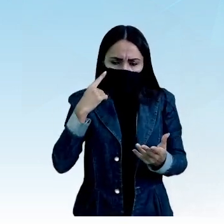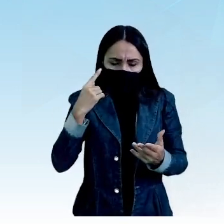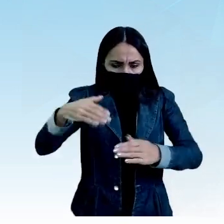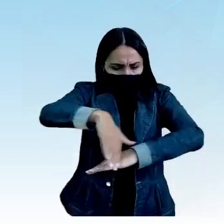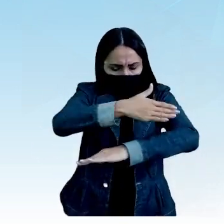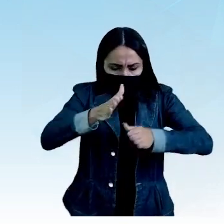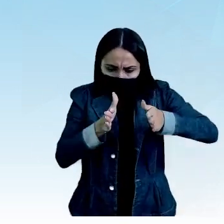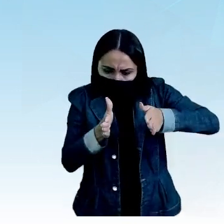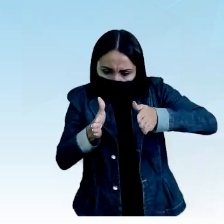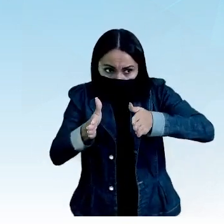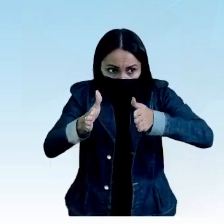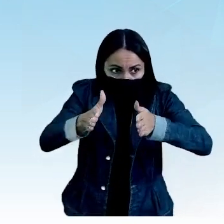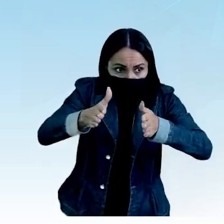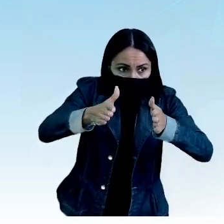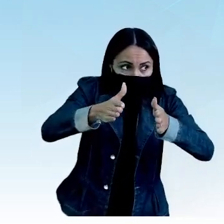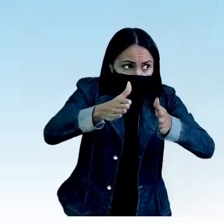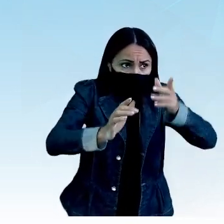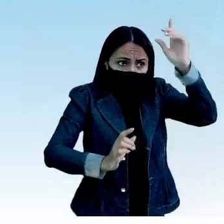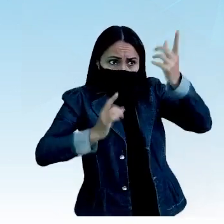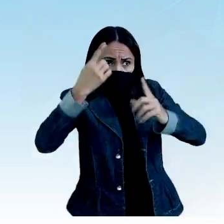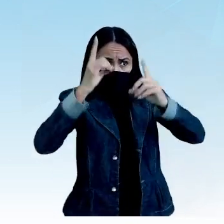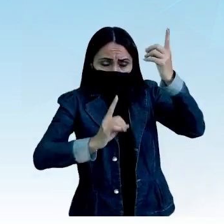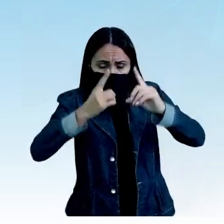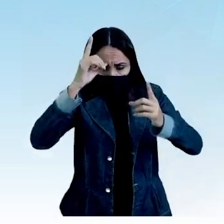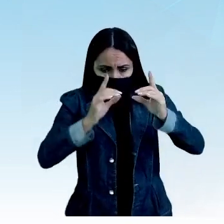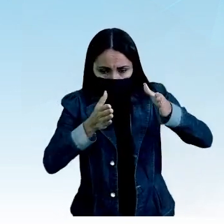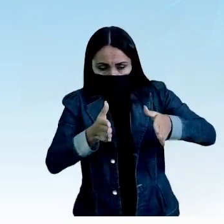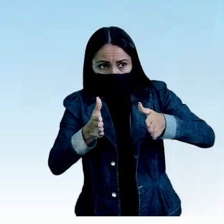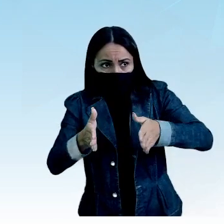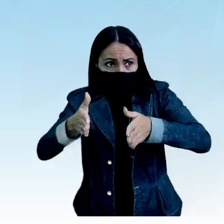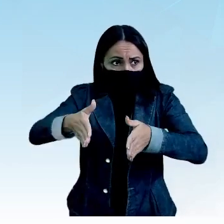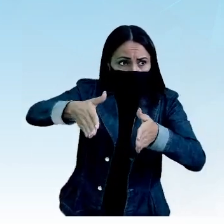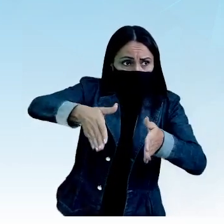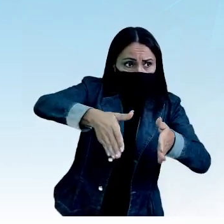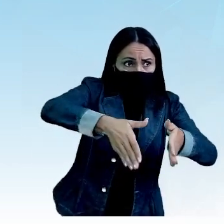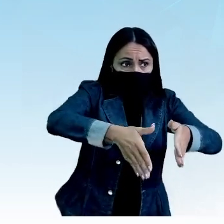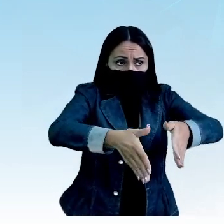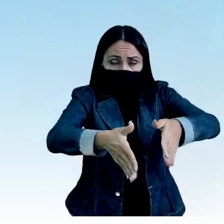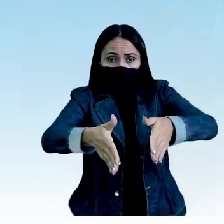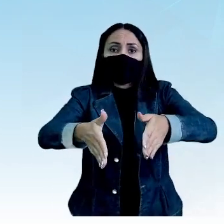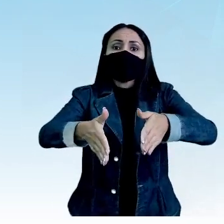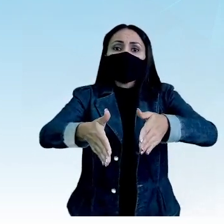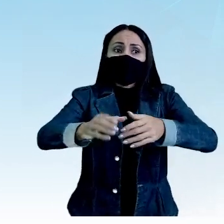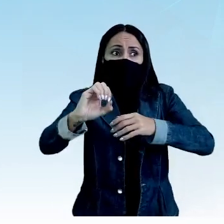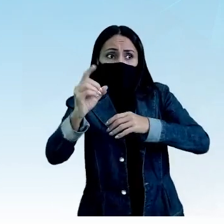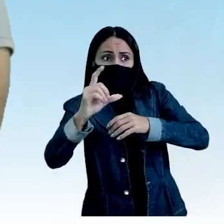mas cabe todo mundo. Todo ano aumenta a quantidade de gente, mas continua cabendo todo mundo, né? Uma